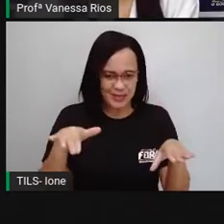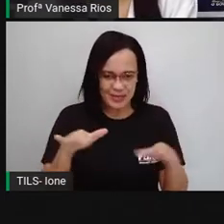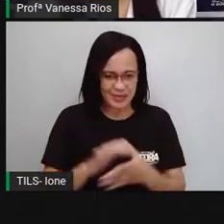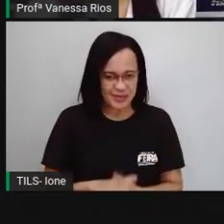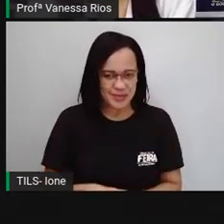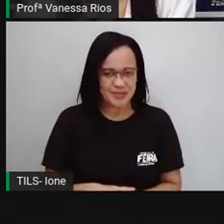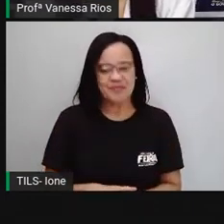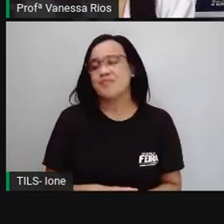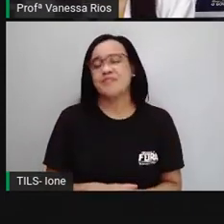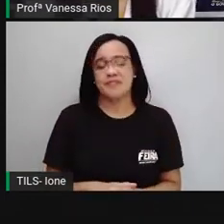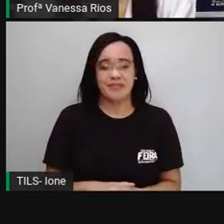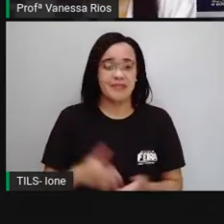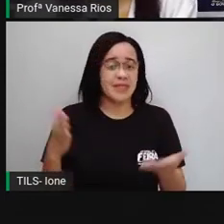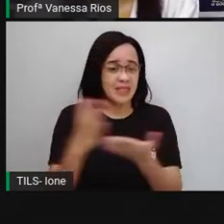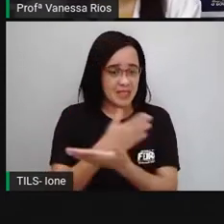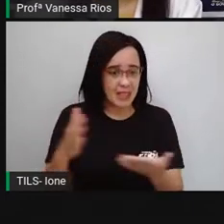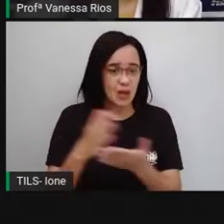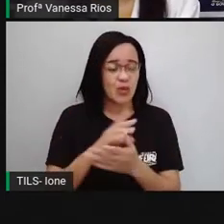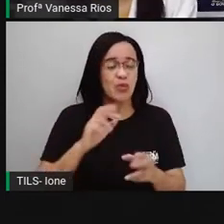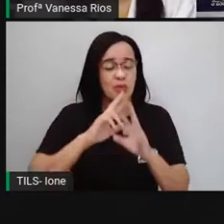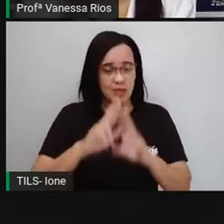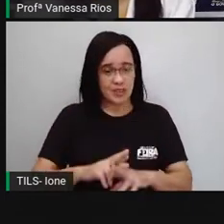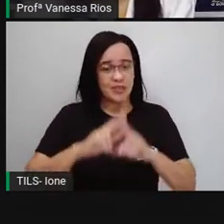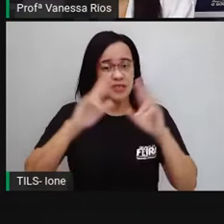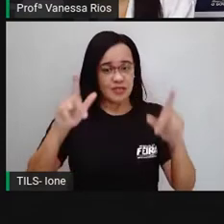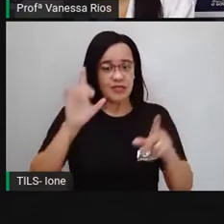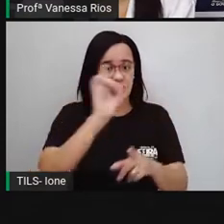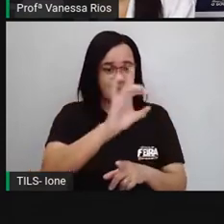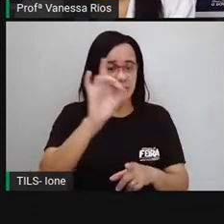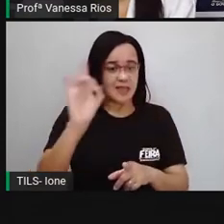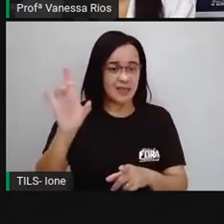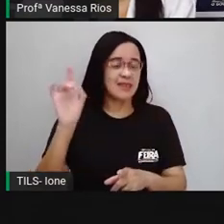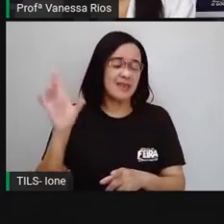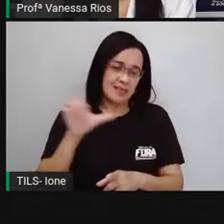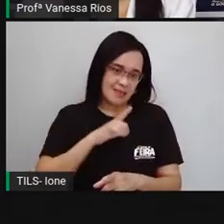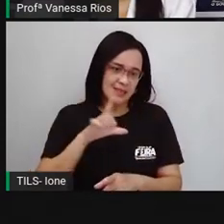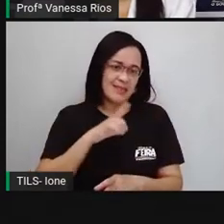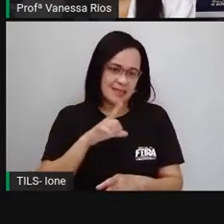aquilo que pertence a cada figura.